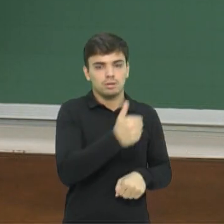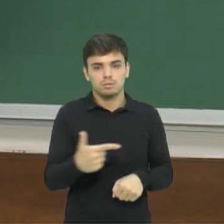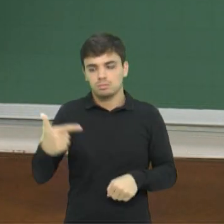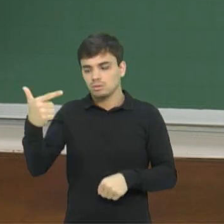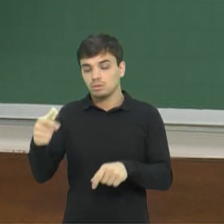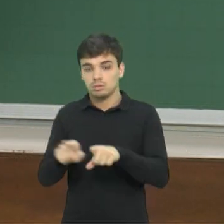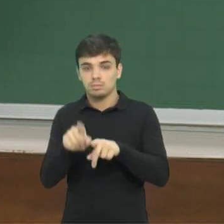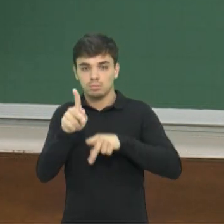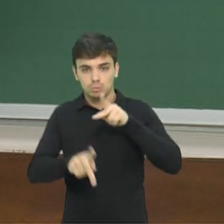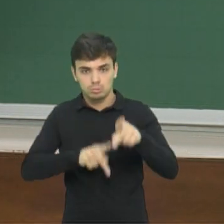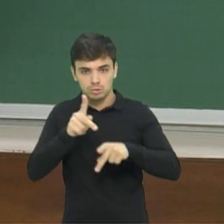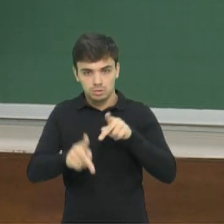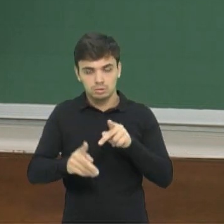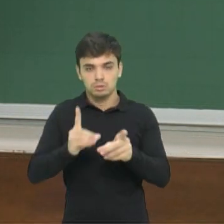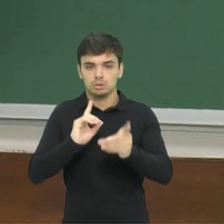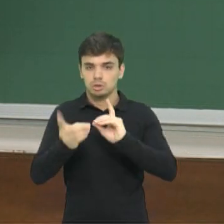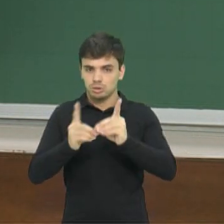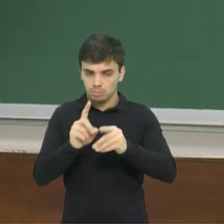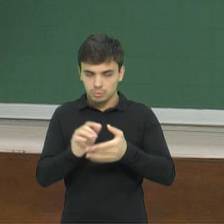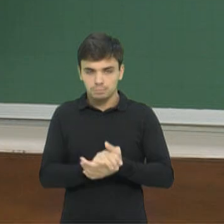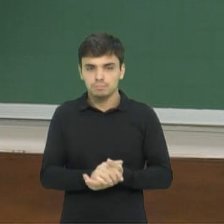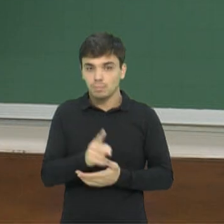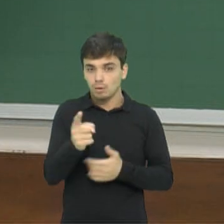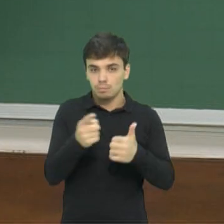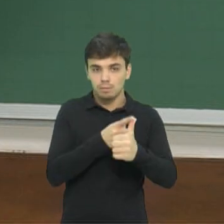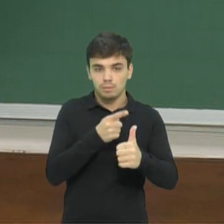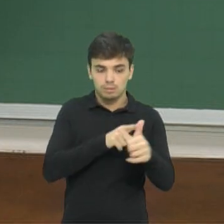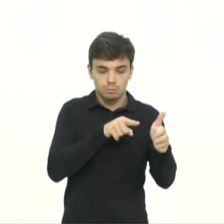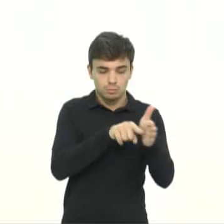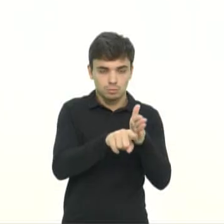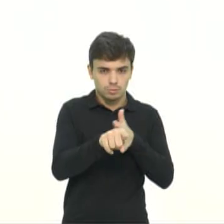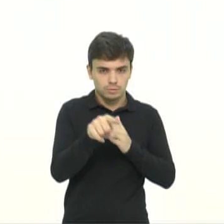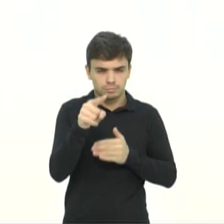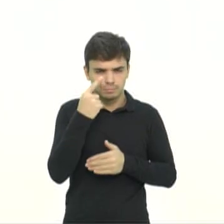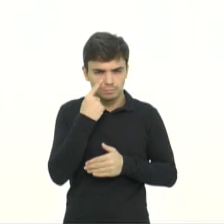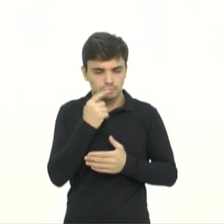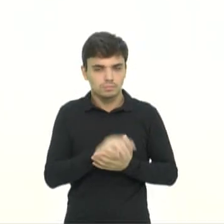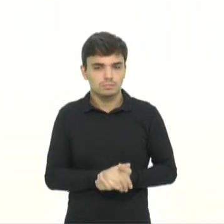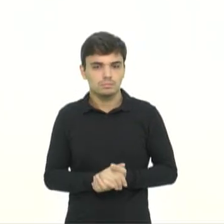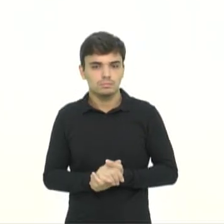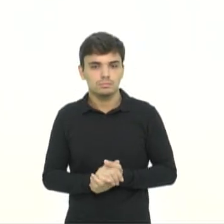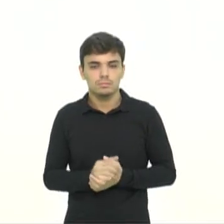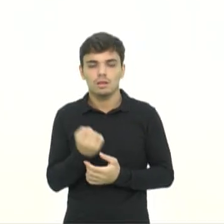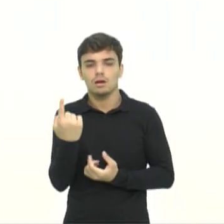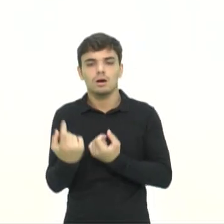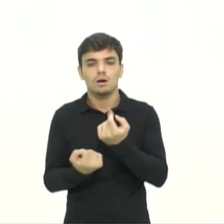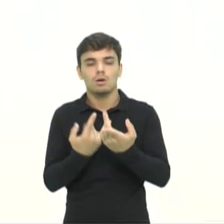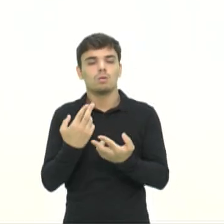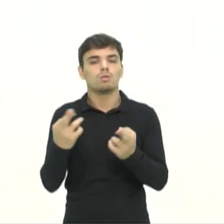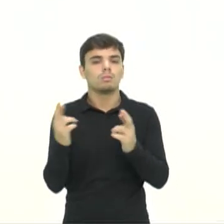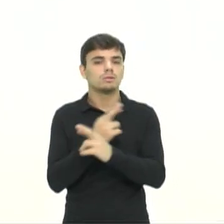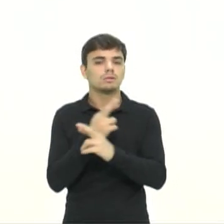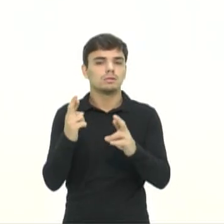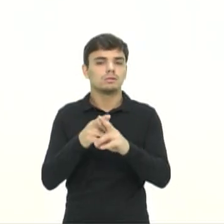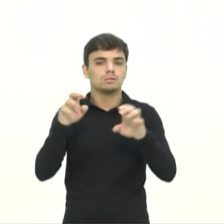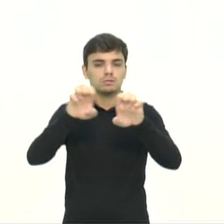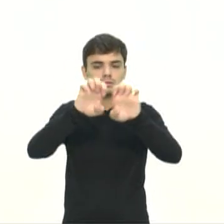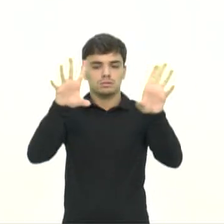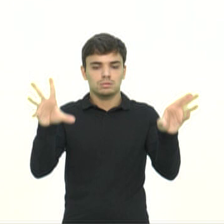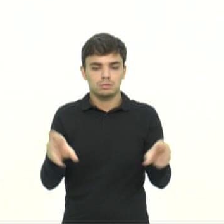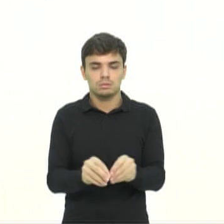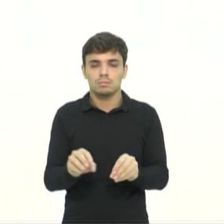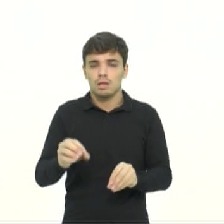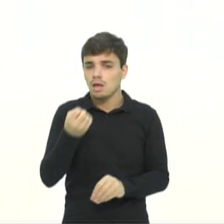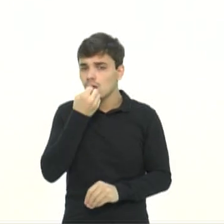ok? Vamos lá então direto com o quiz para ver se você lembra essa primeira parte. Algumas relações ecológicas causam benefício apenas para